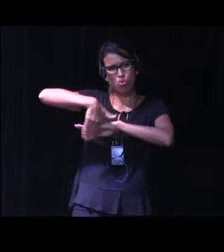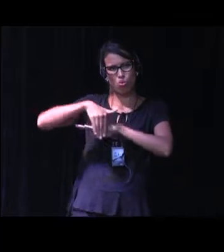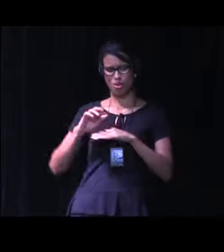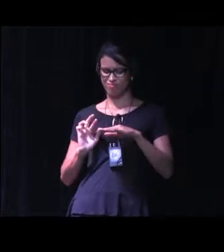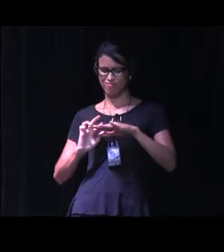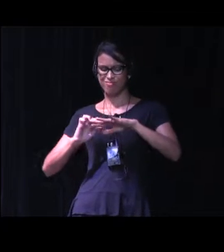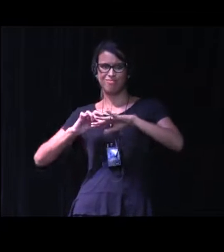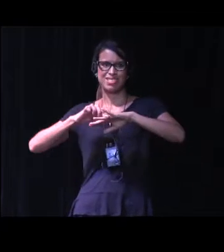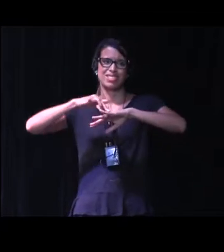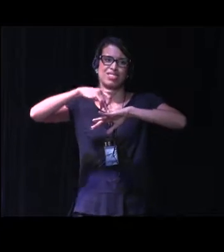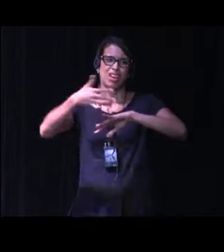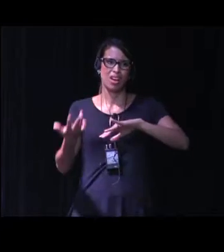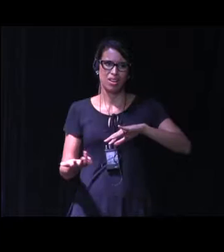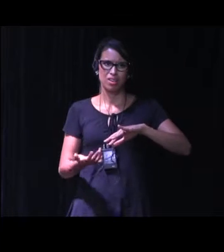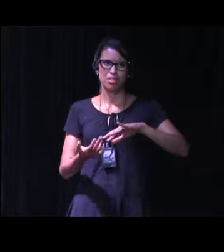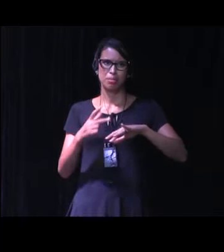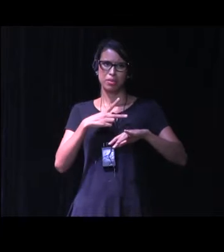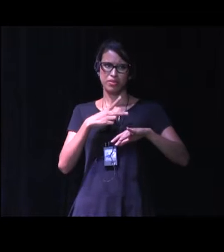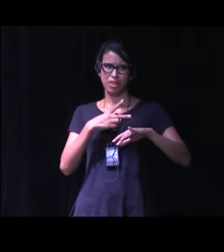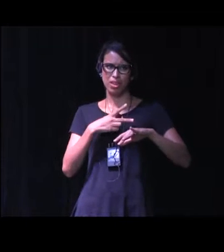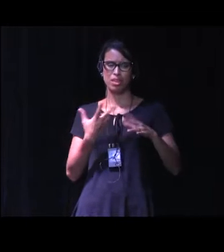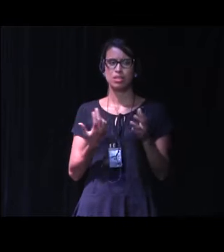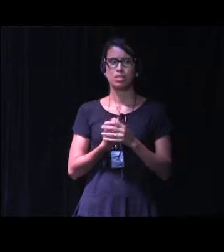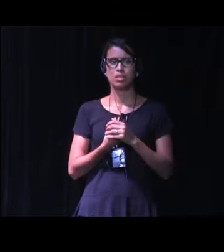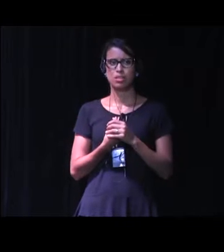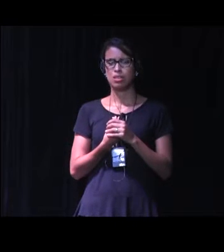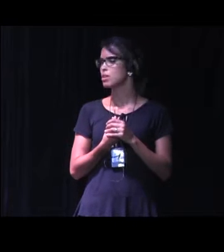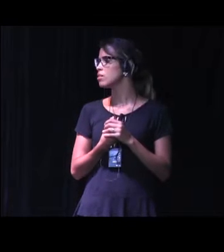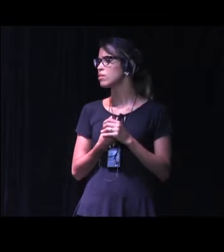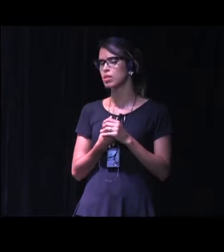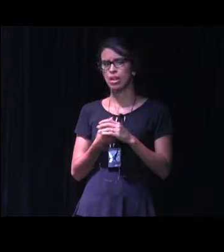locais. O programa que começa a...